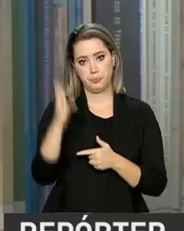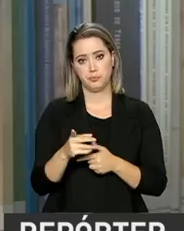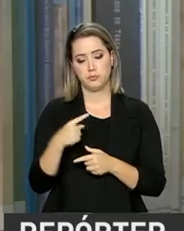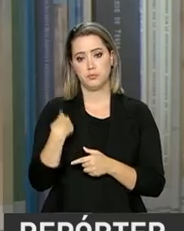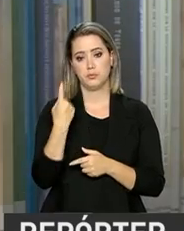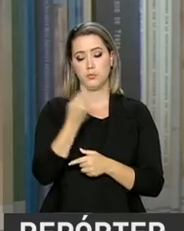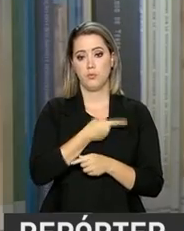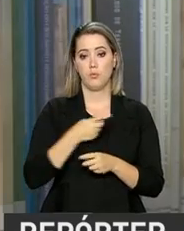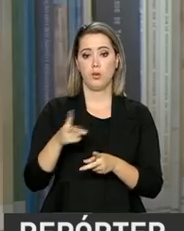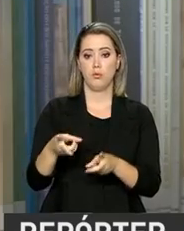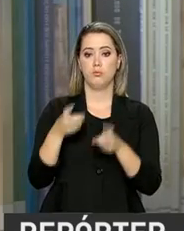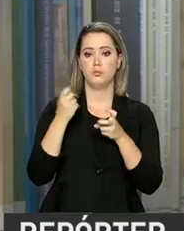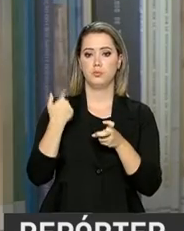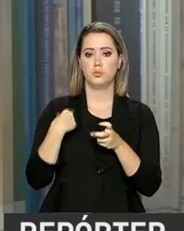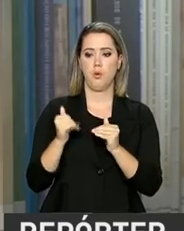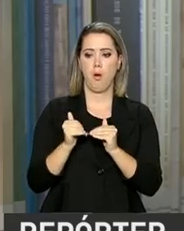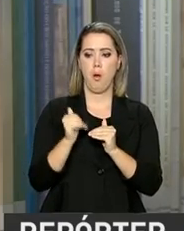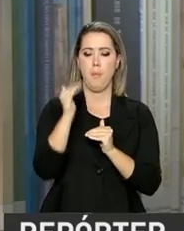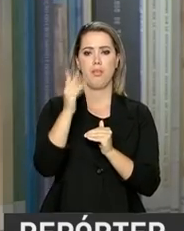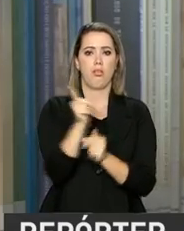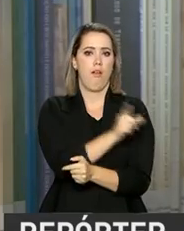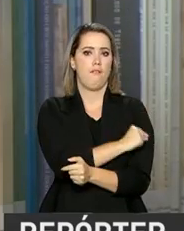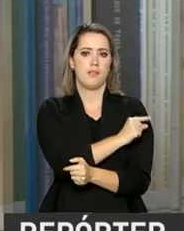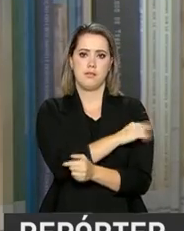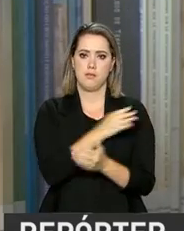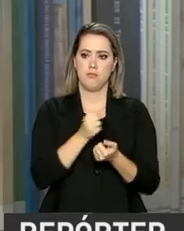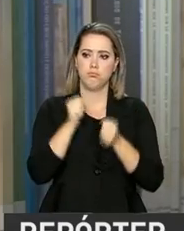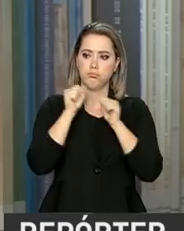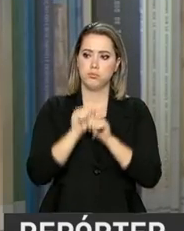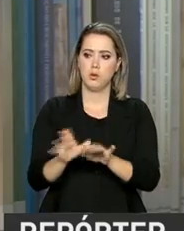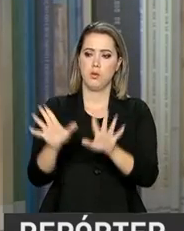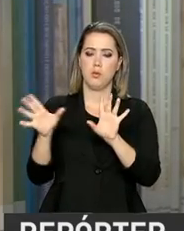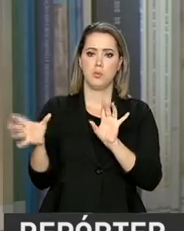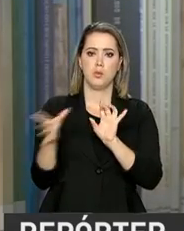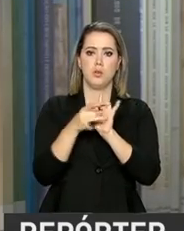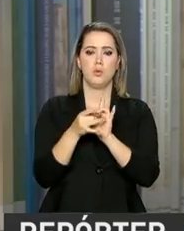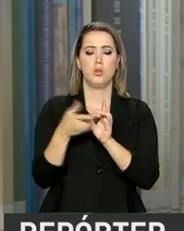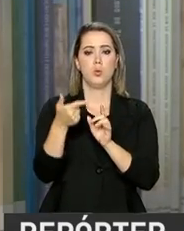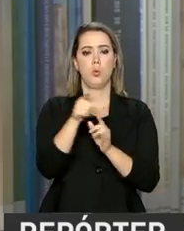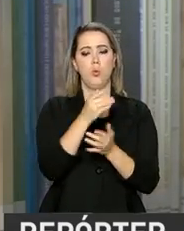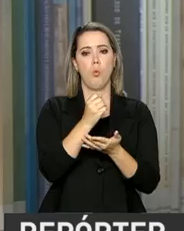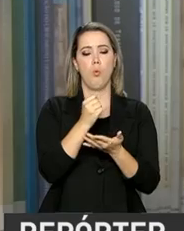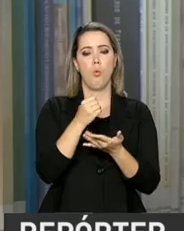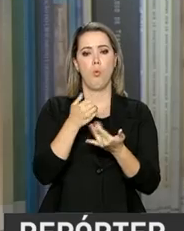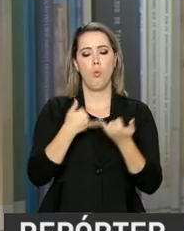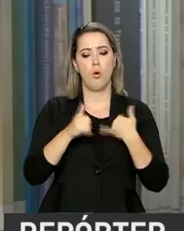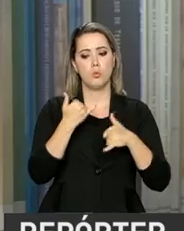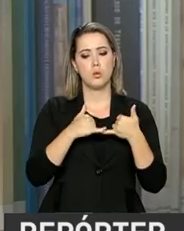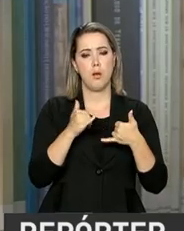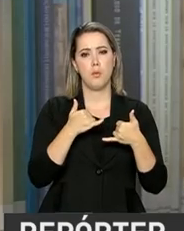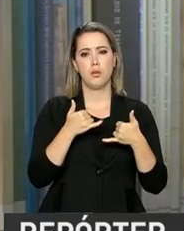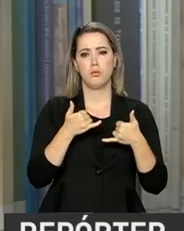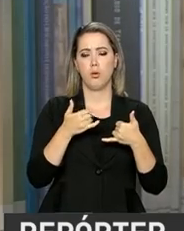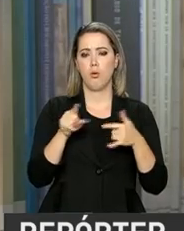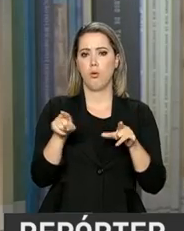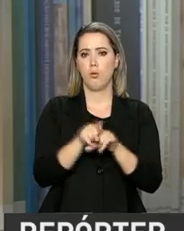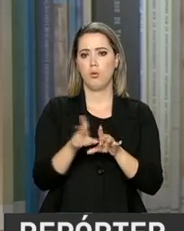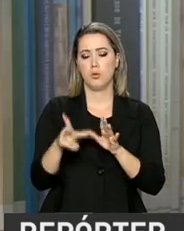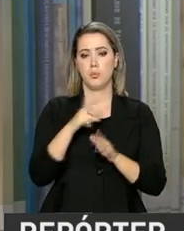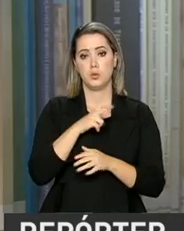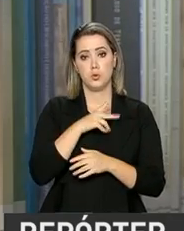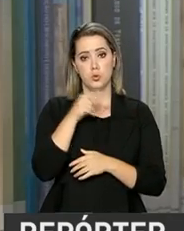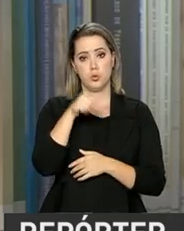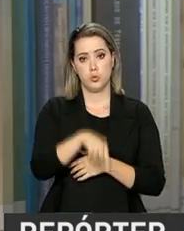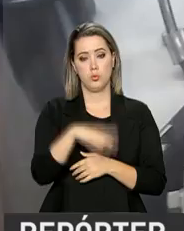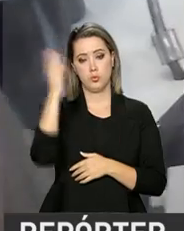oferta já que nós vamos fazer uma estamos fazendo uma parceria com o laboratório e eh privado Nacional a libes que